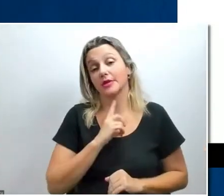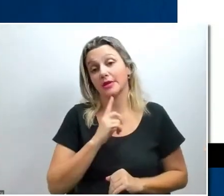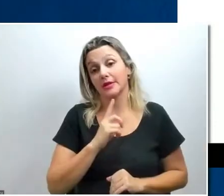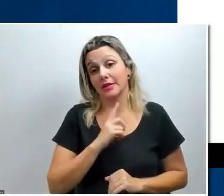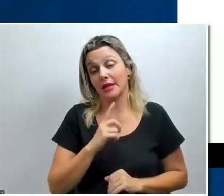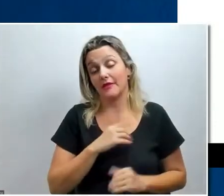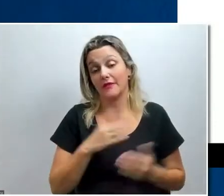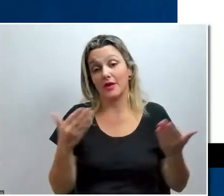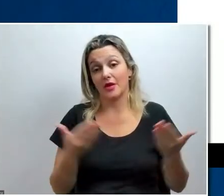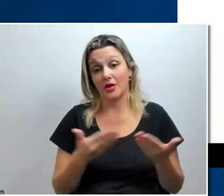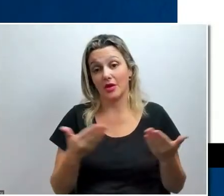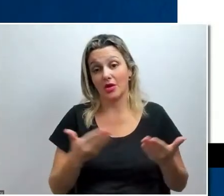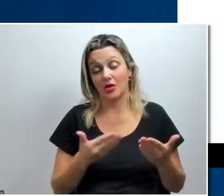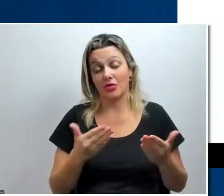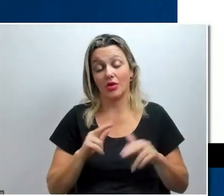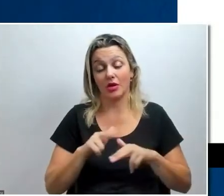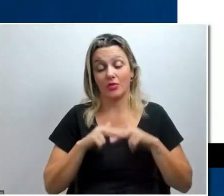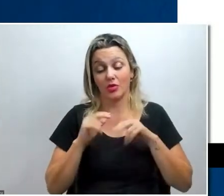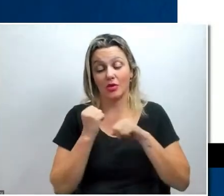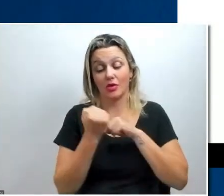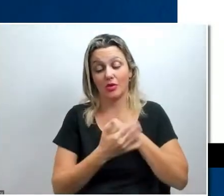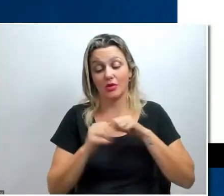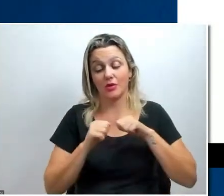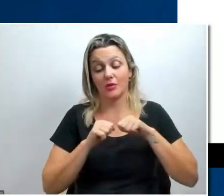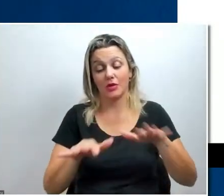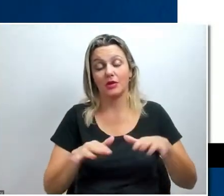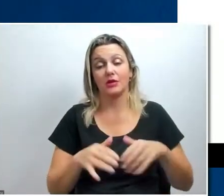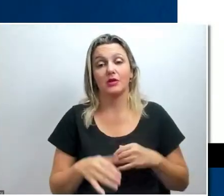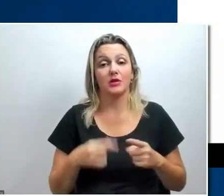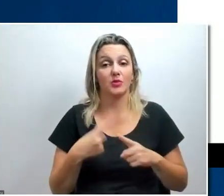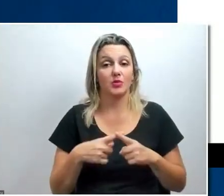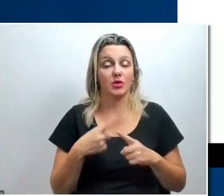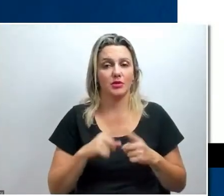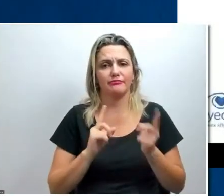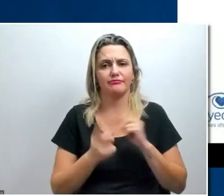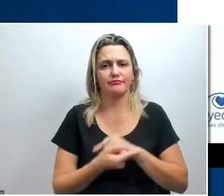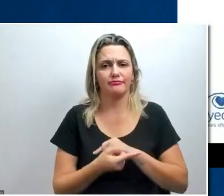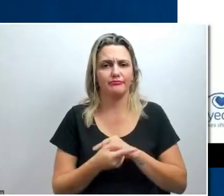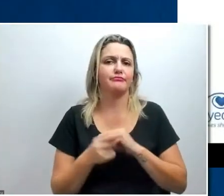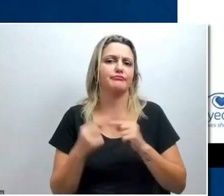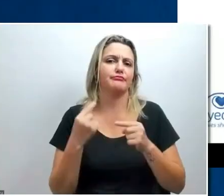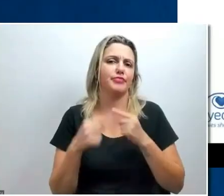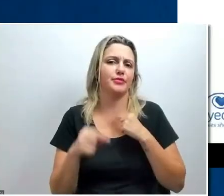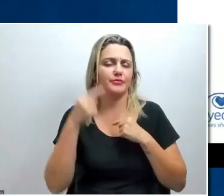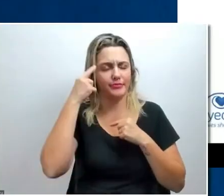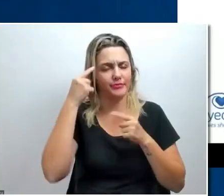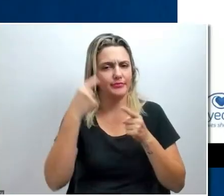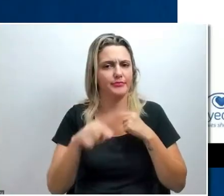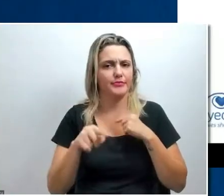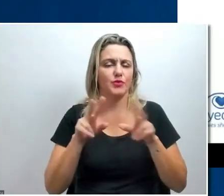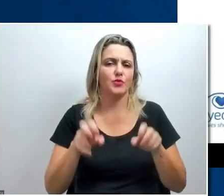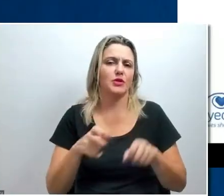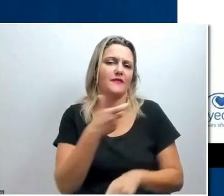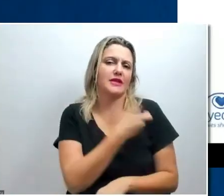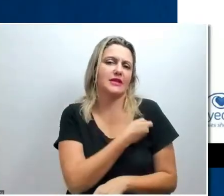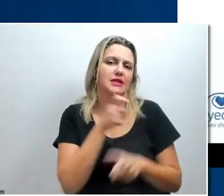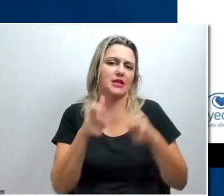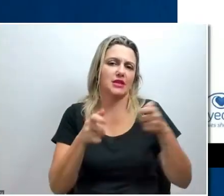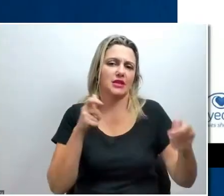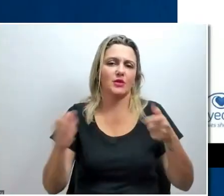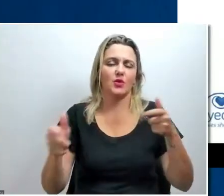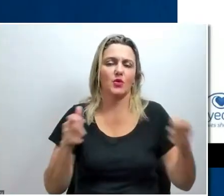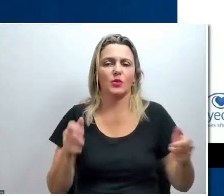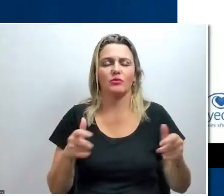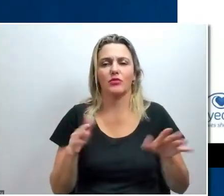né, durante a pandemia, né, com toda essa ideia contrária à vacinação. Então, para acabar com essa história, se